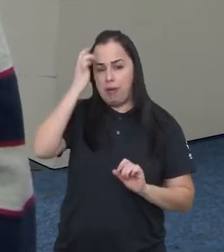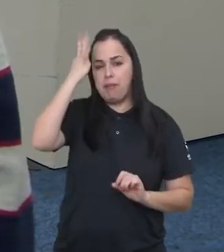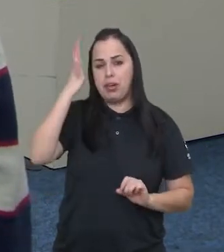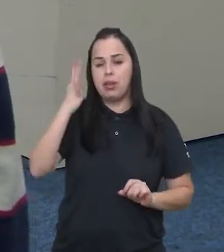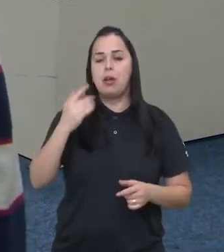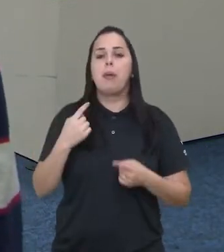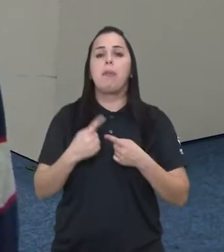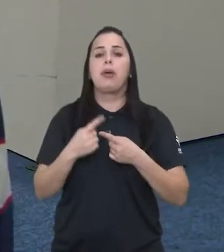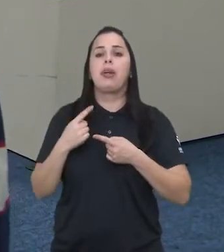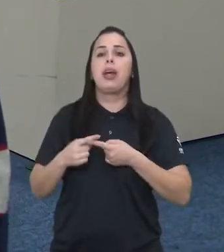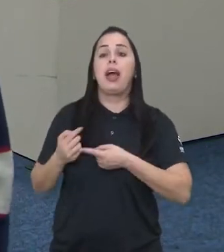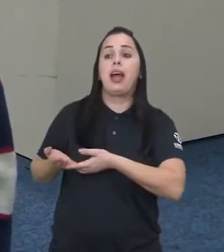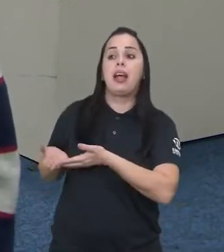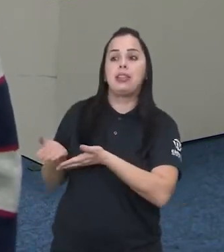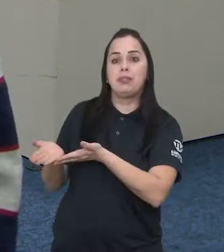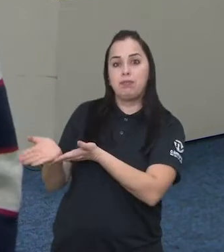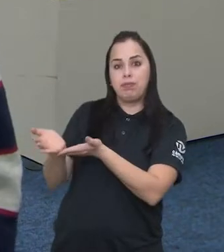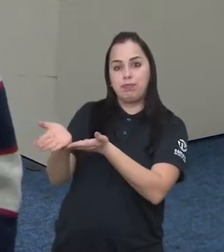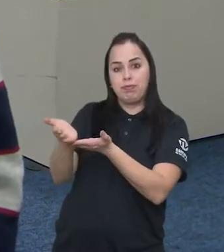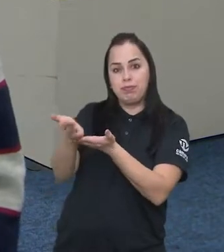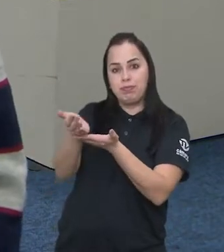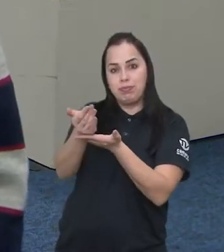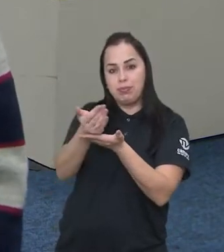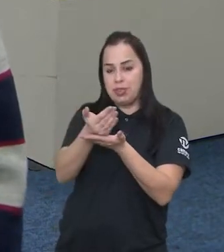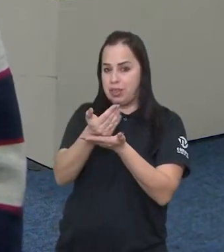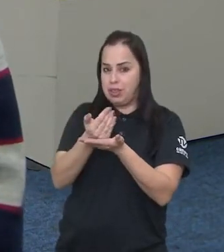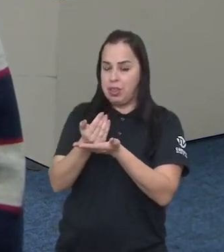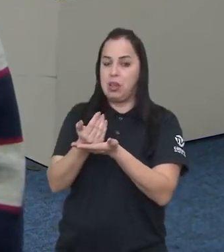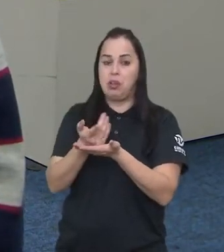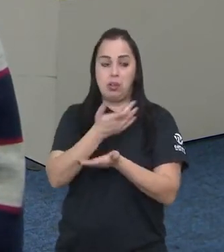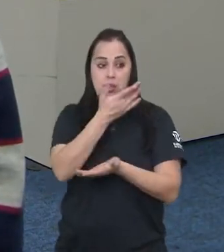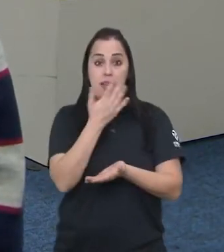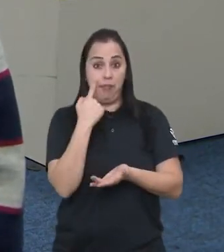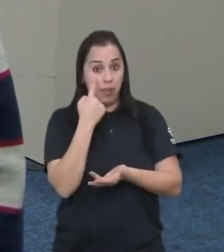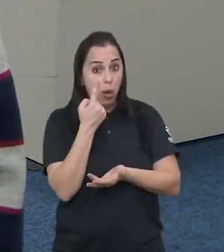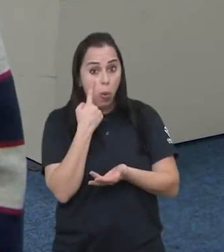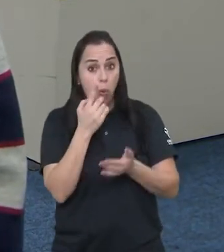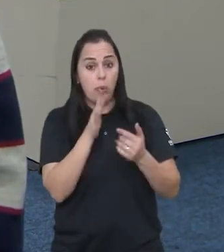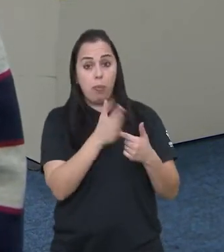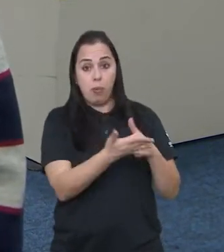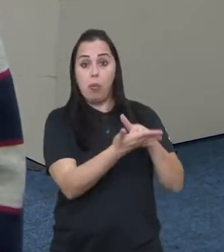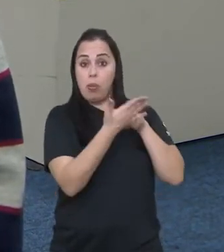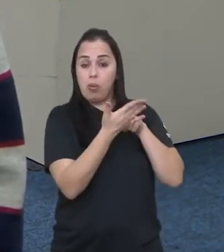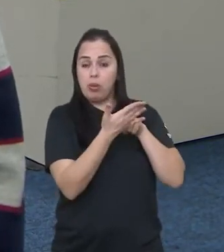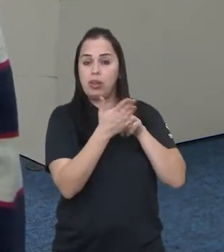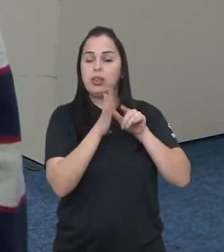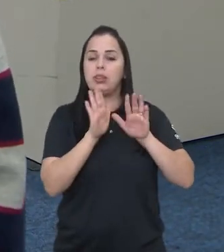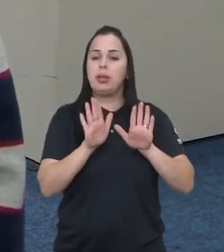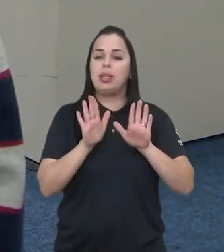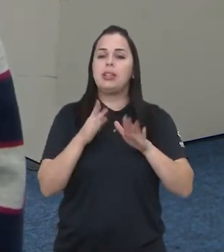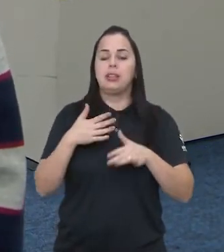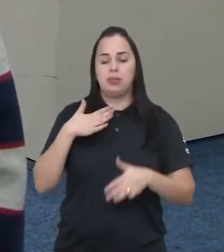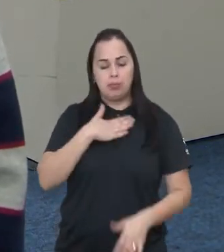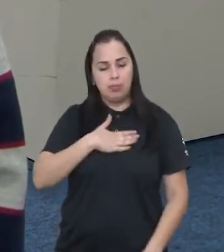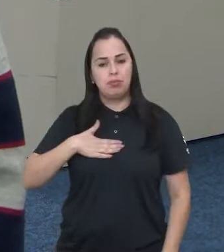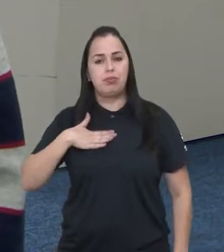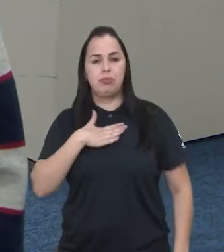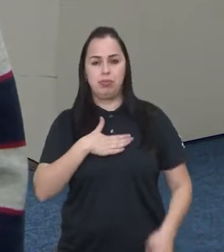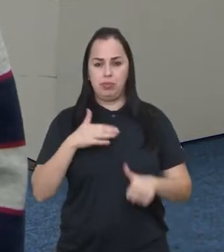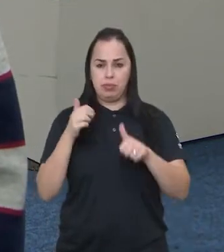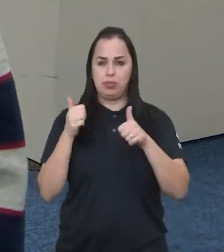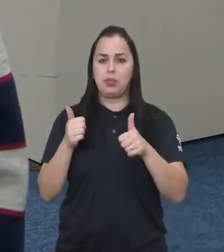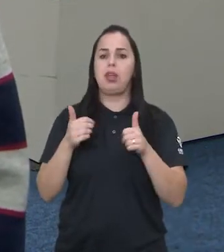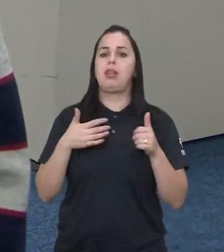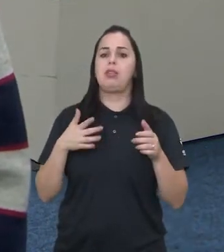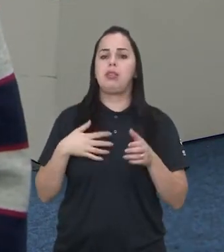tem uma arrecadação maior do que a despesa, os próprios números mostraram isso, mas a gente fica satisfeito, tá no